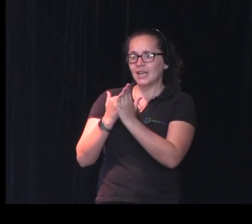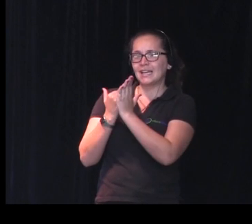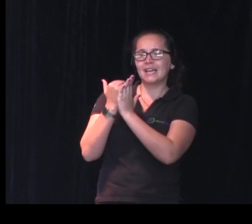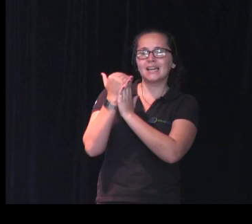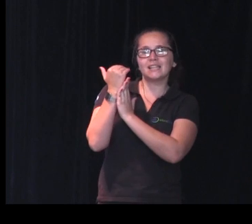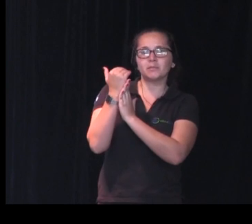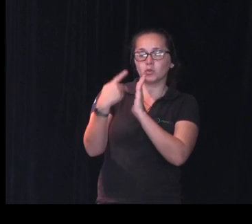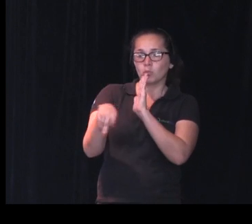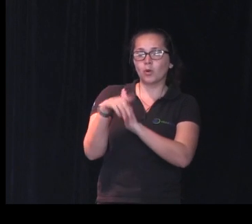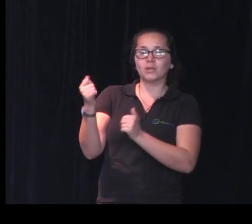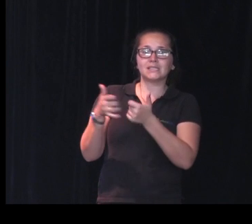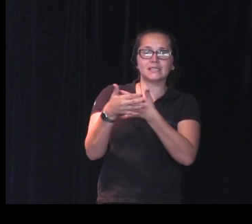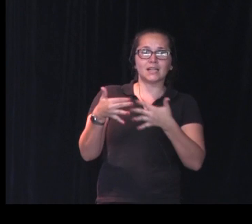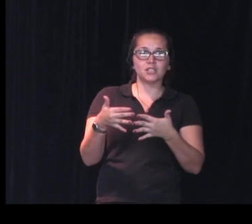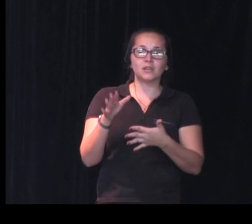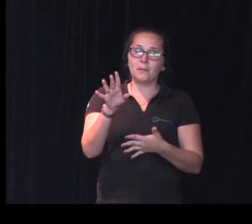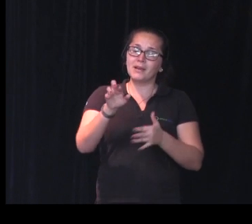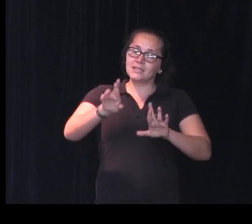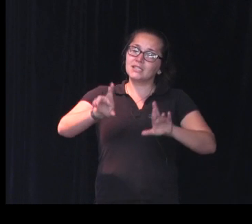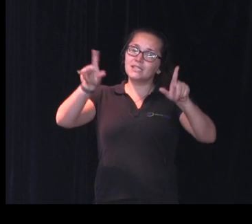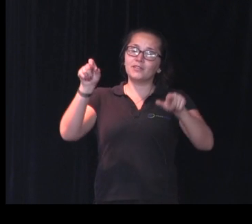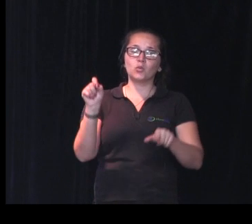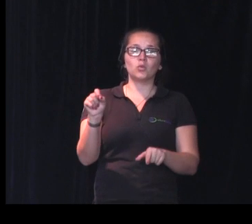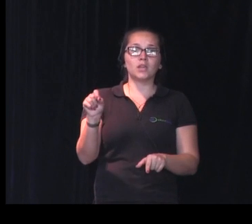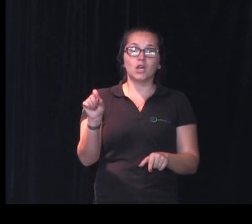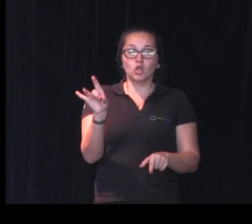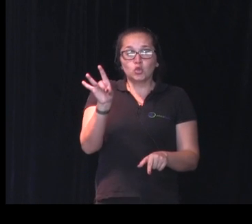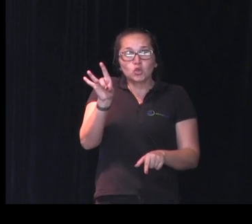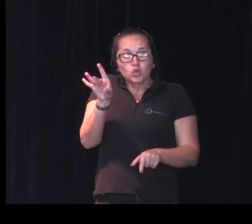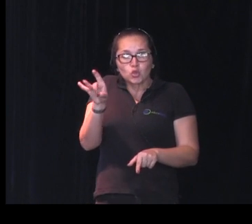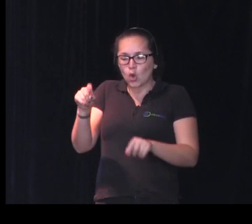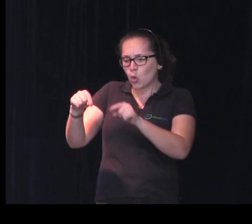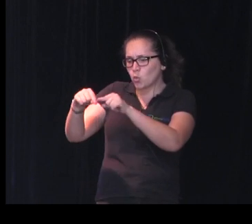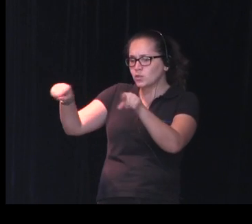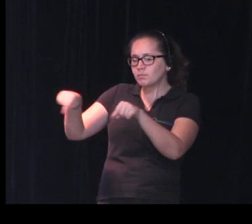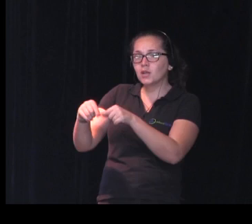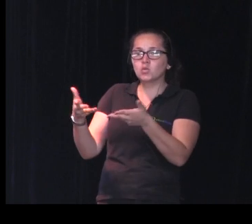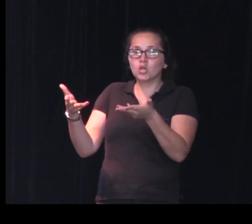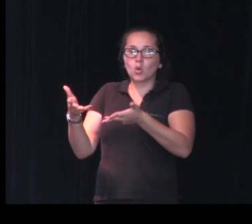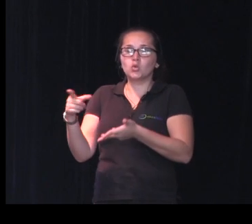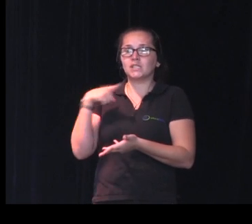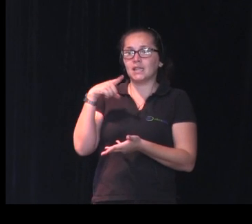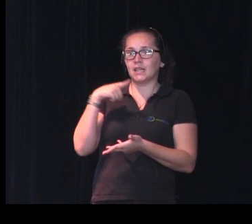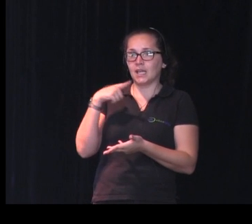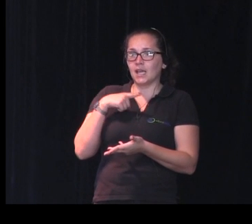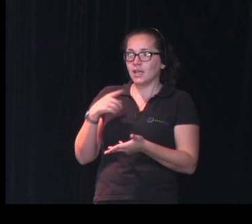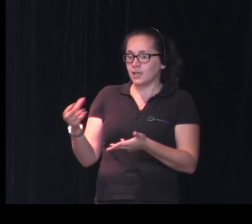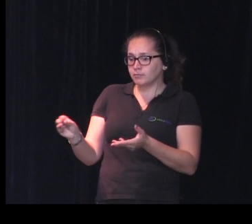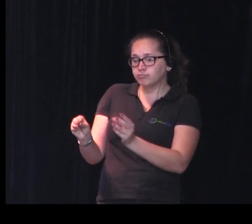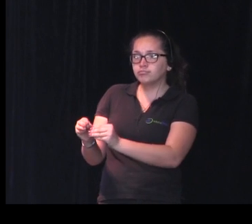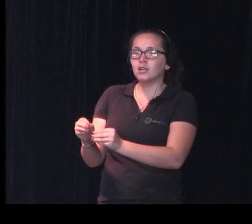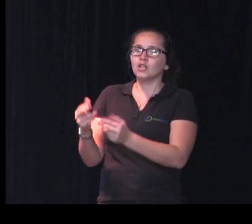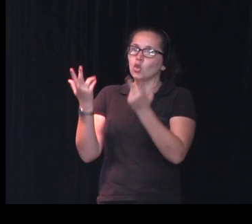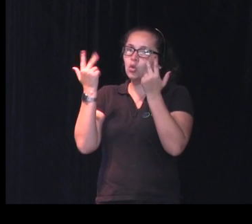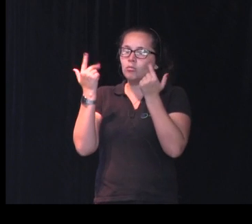crescimento inorgânico da cidade, mas se distingue ainda não apenas pelo espaço que hoje constitui